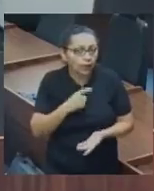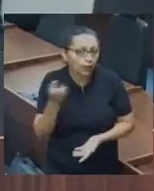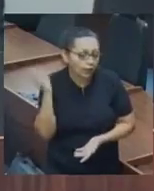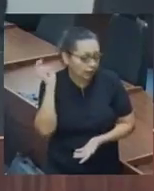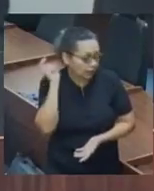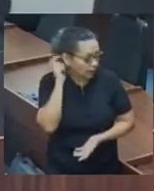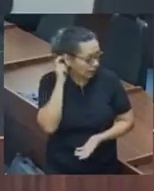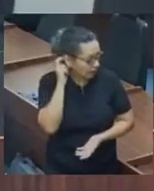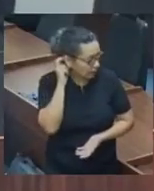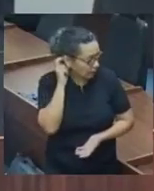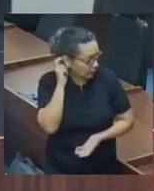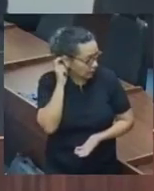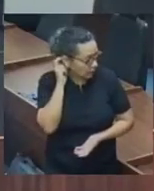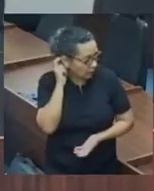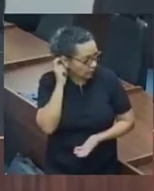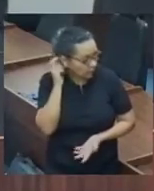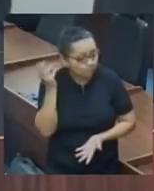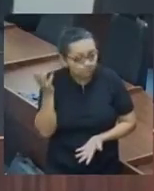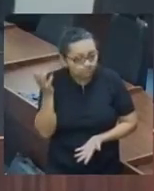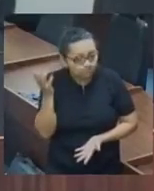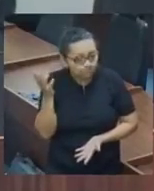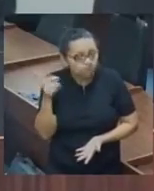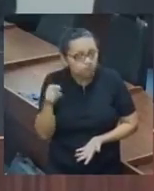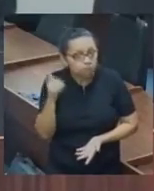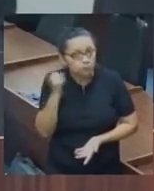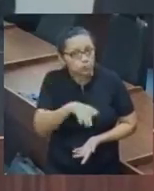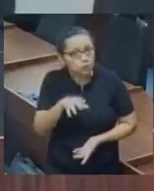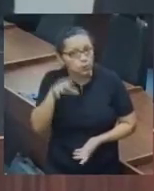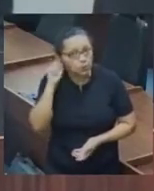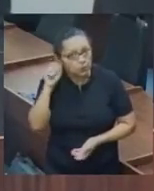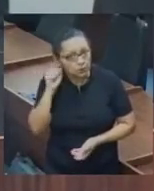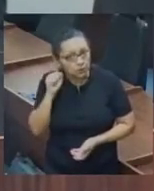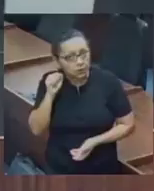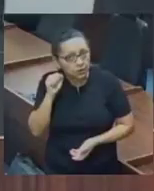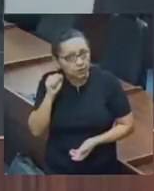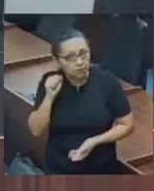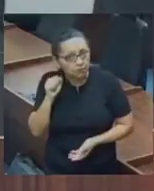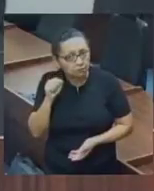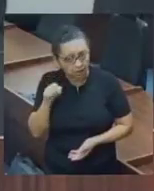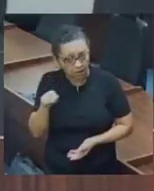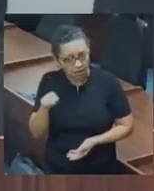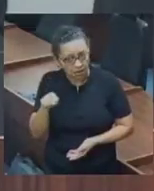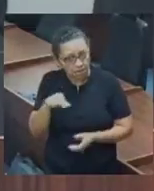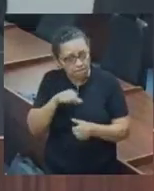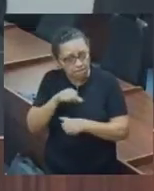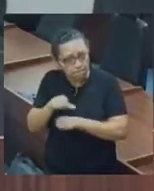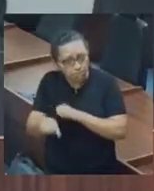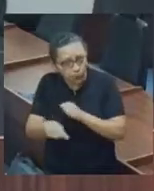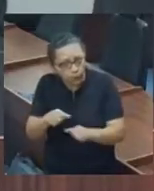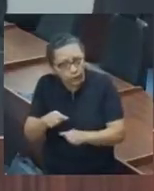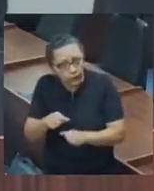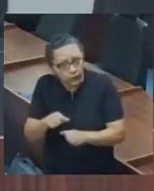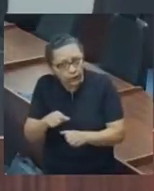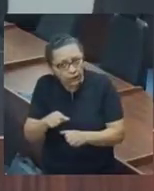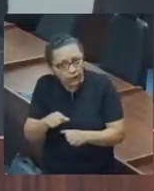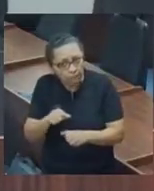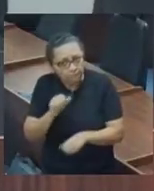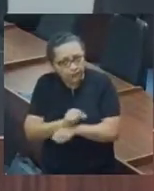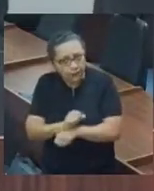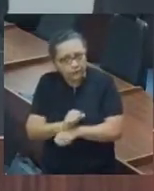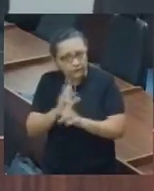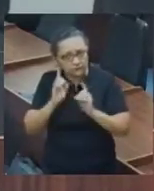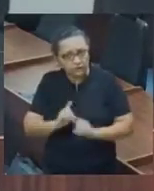e com isso ela consegue ouvir ela deixa com isso de ser deficiente ou não